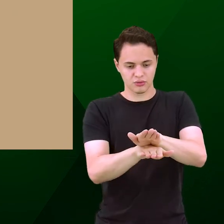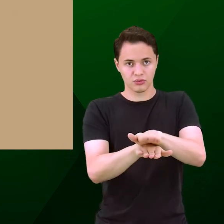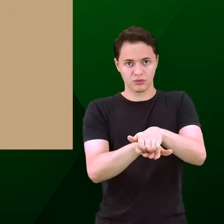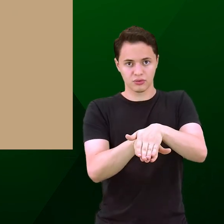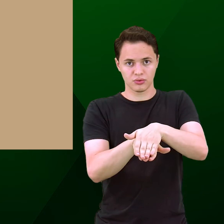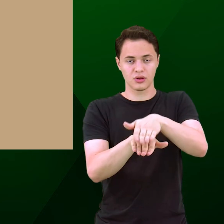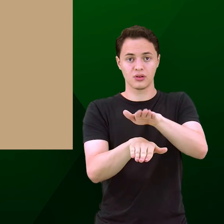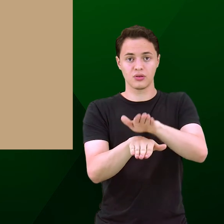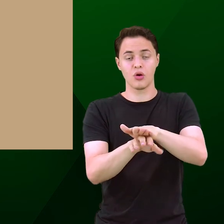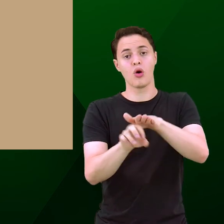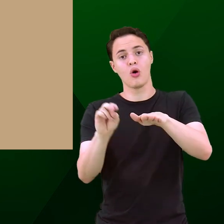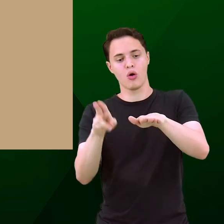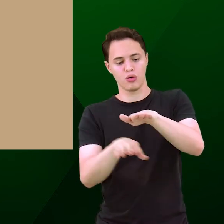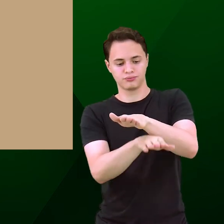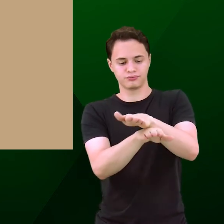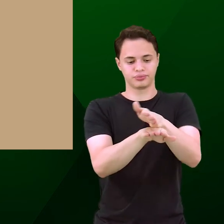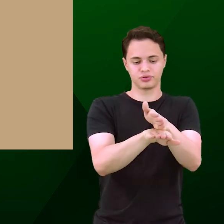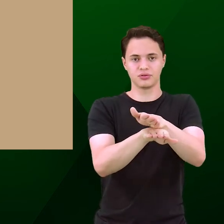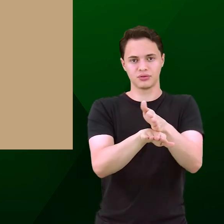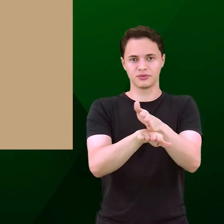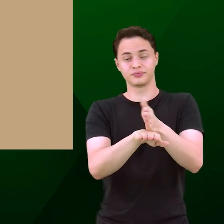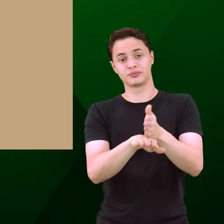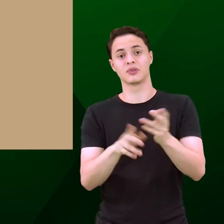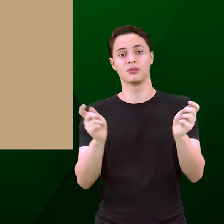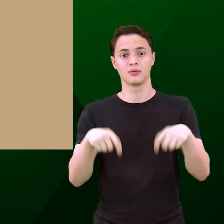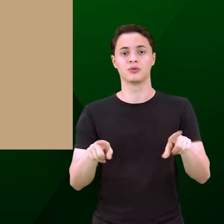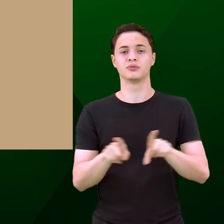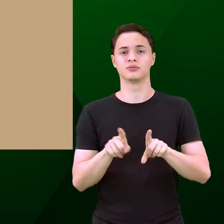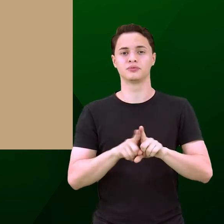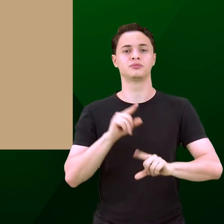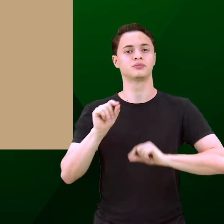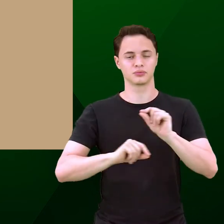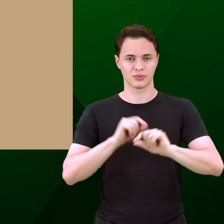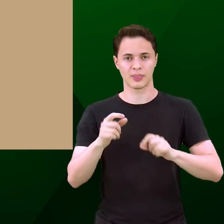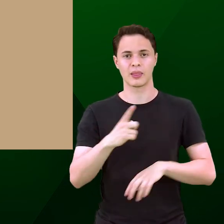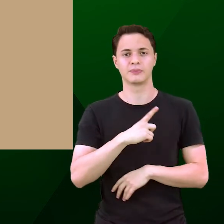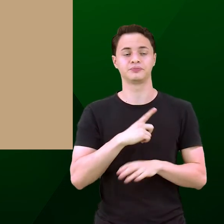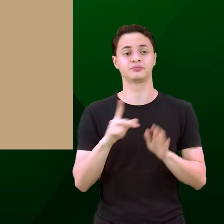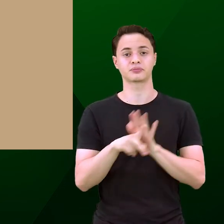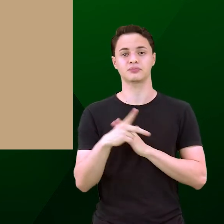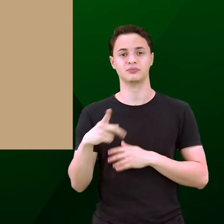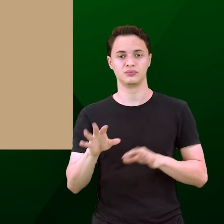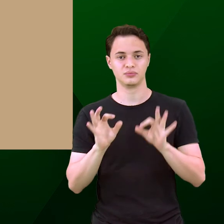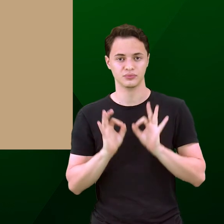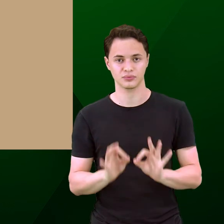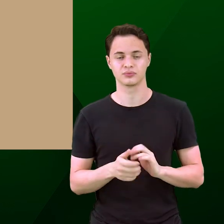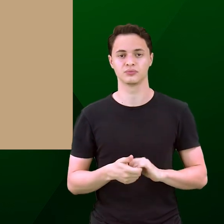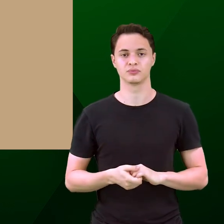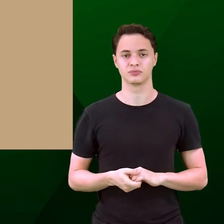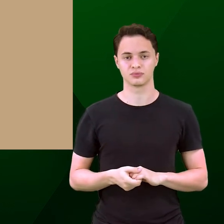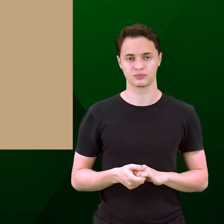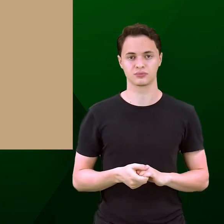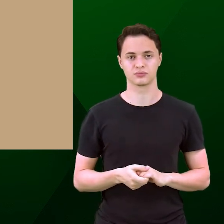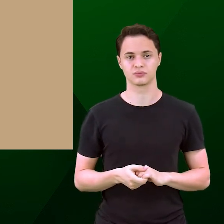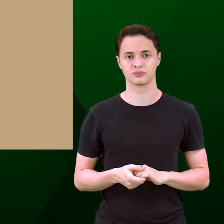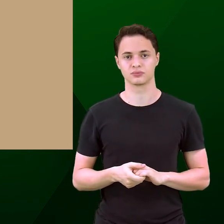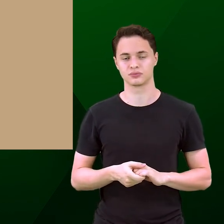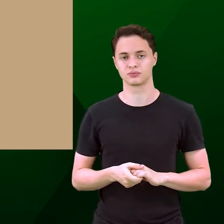nossa hidratação, da nossa alimentação, se não tiver adequada, a gente vai ter problemas. Tá? Não tem